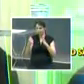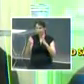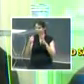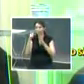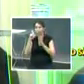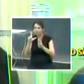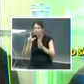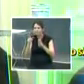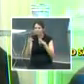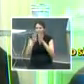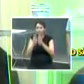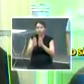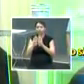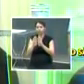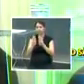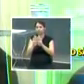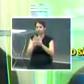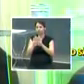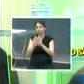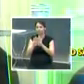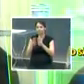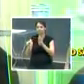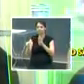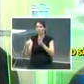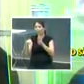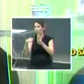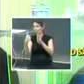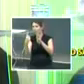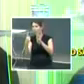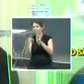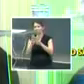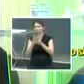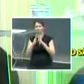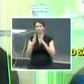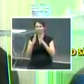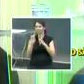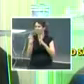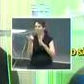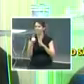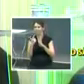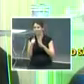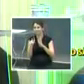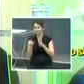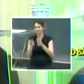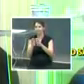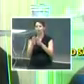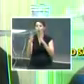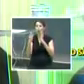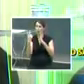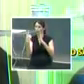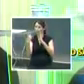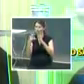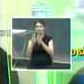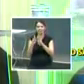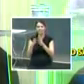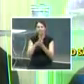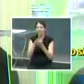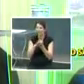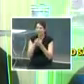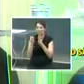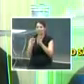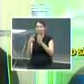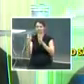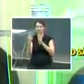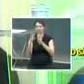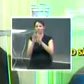2, já tentou 3, e até agora a porta não se abriu. E Deus me trouxe aqui para te